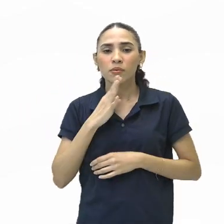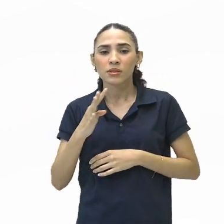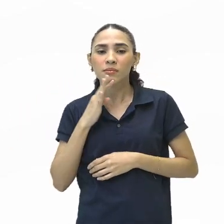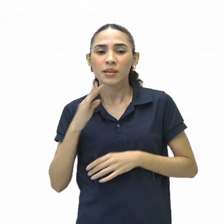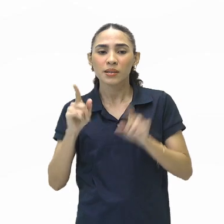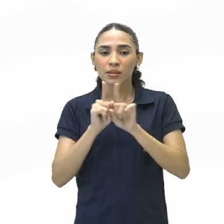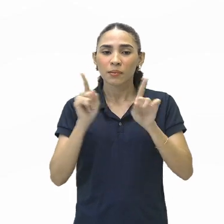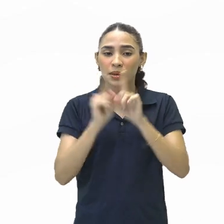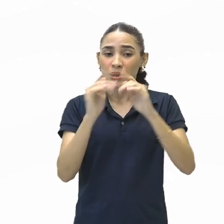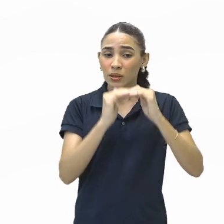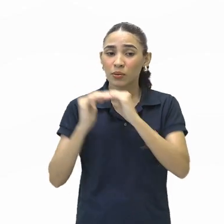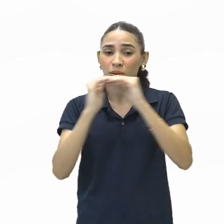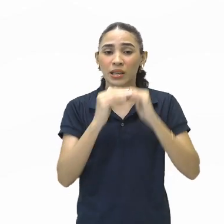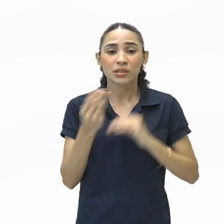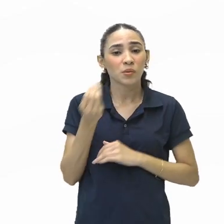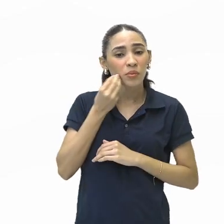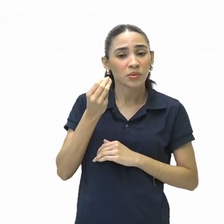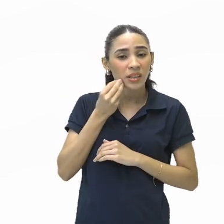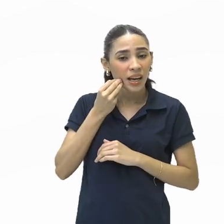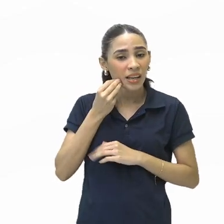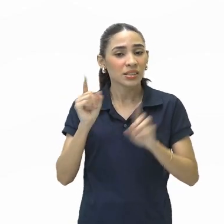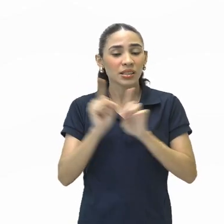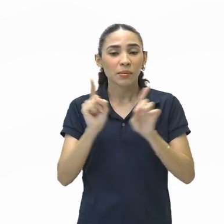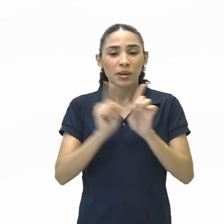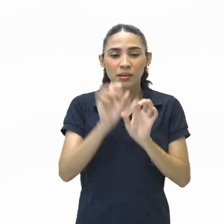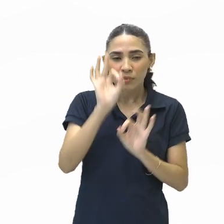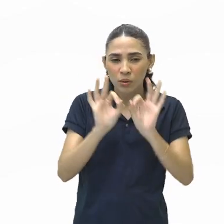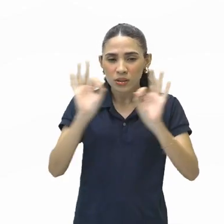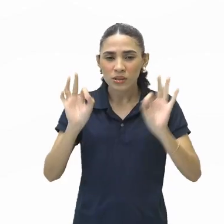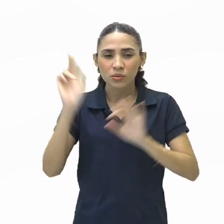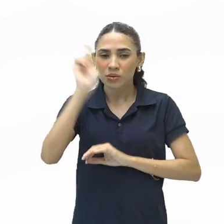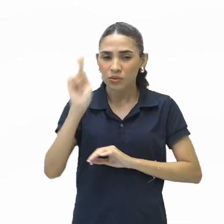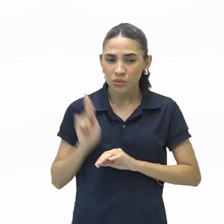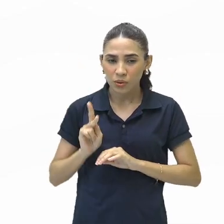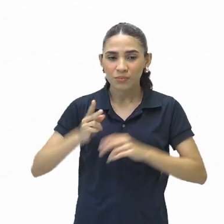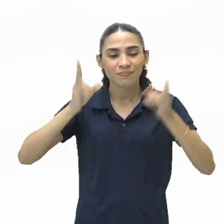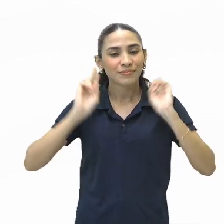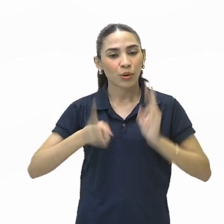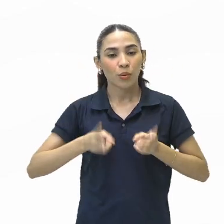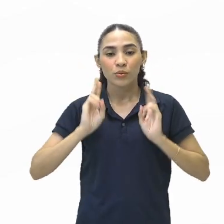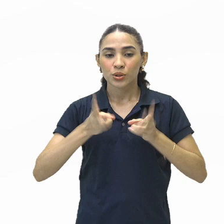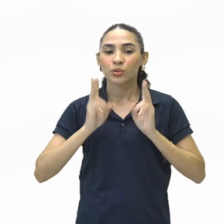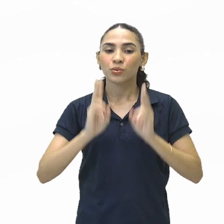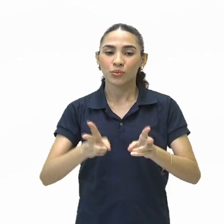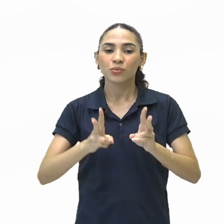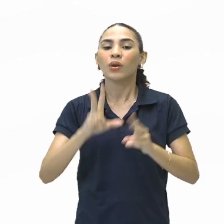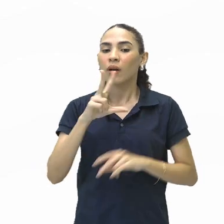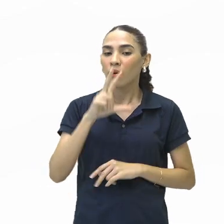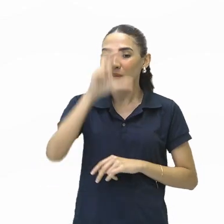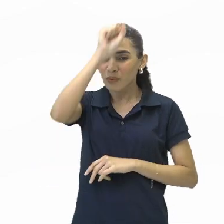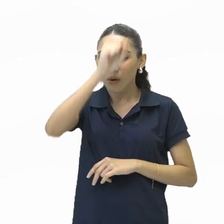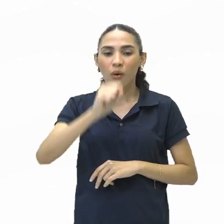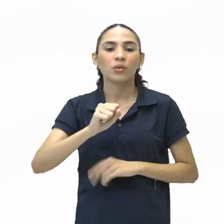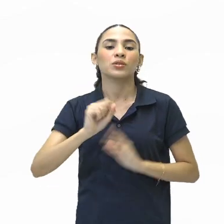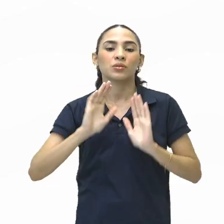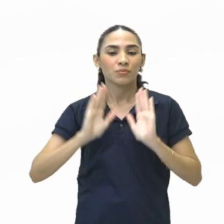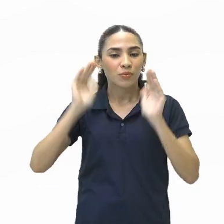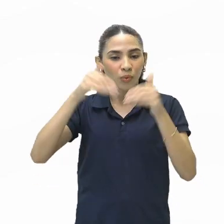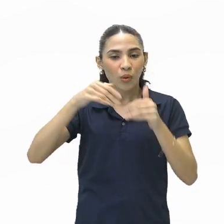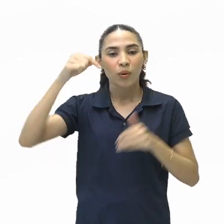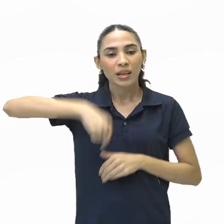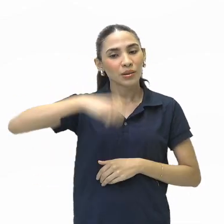reconhecimento, igualdade de oportunidades e reparações históricas continua sendo uma questão central no